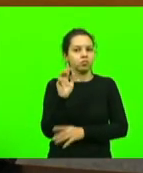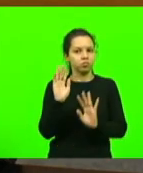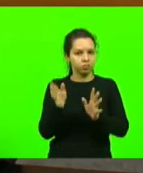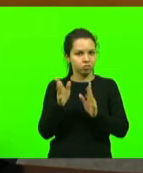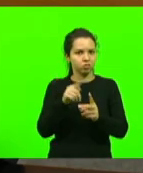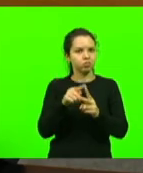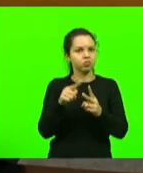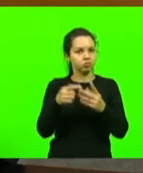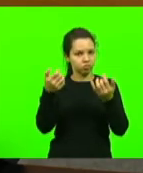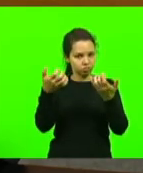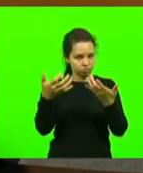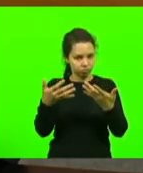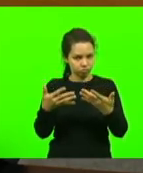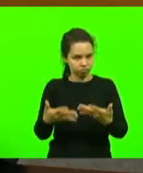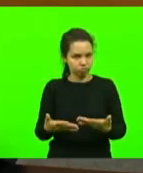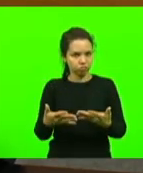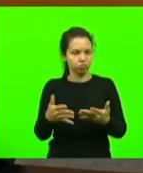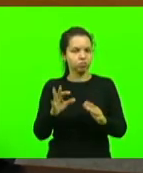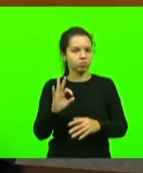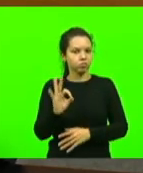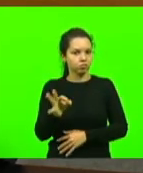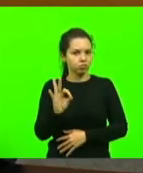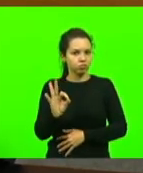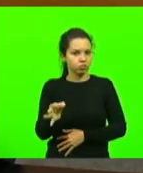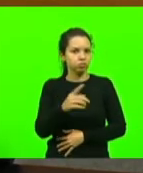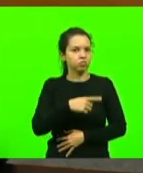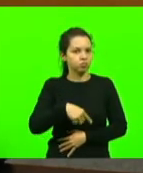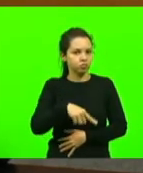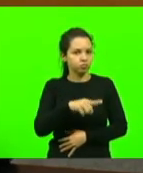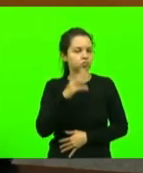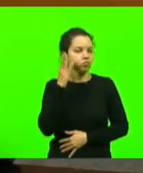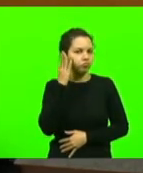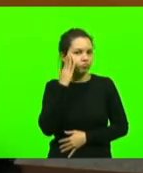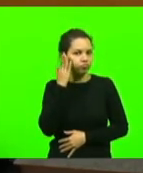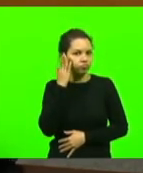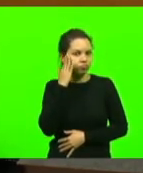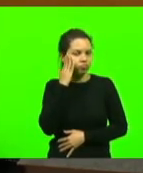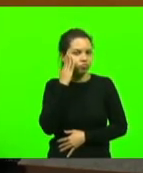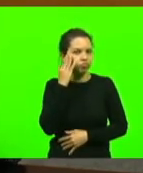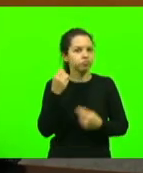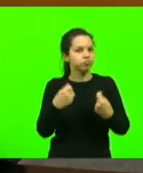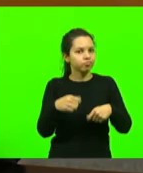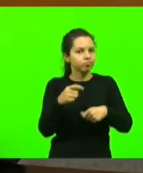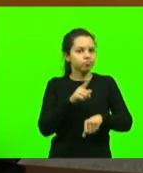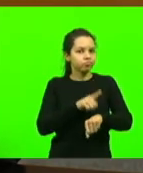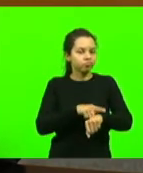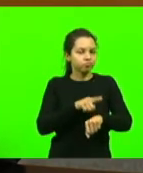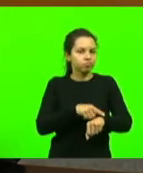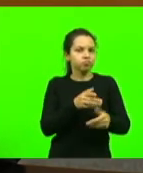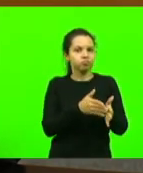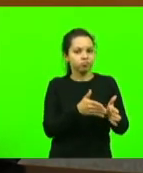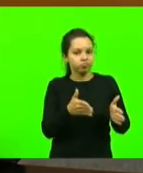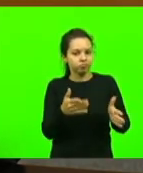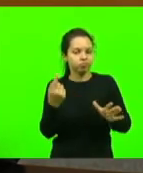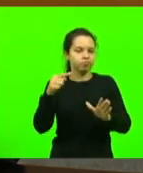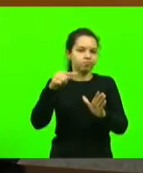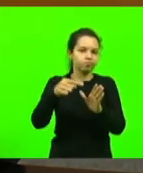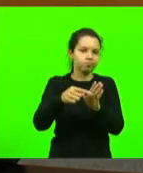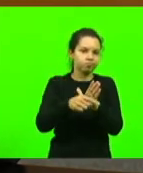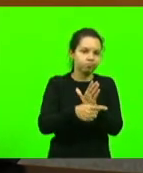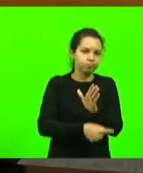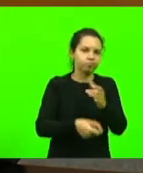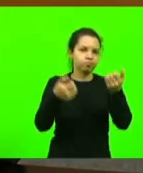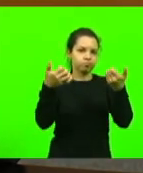aí fizeram muito bem apesar do que a gente sabe que necessitaria de muito mais tempo para entrar